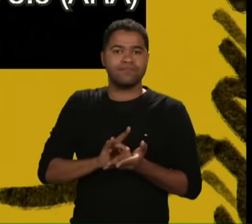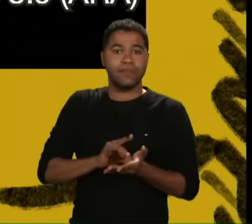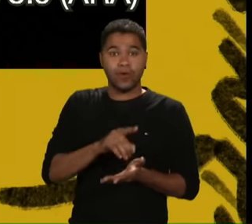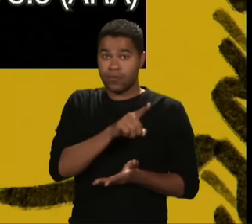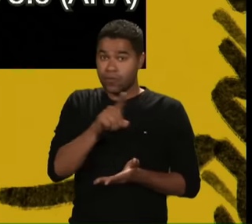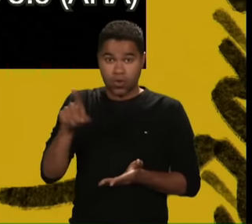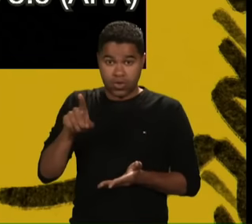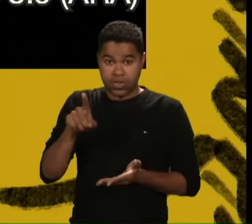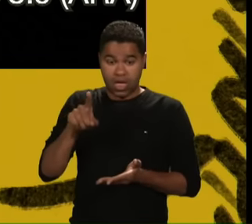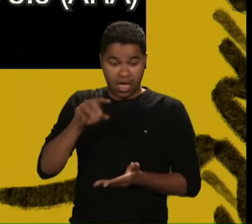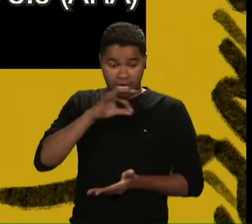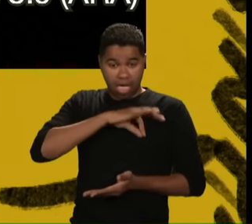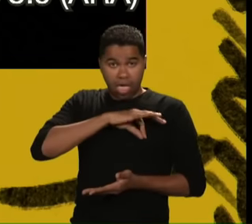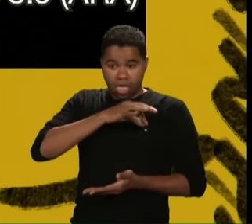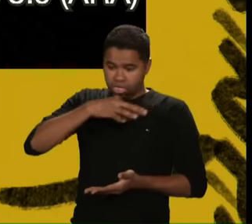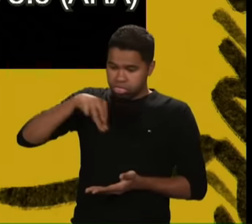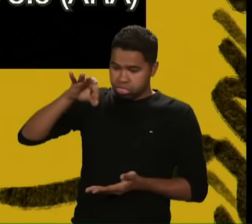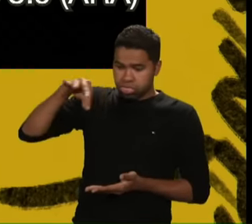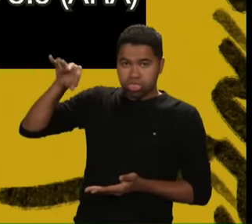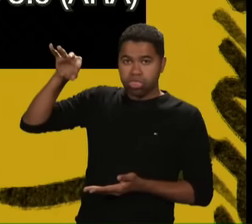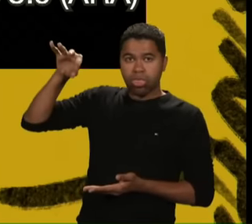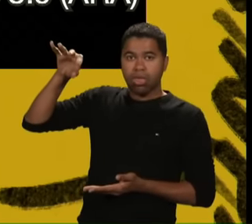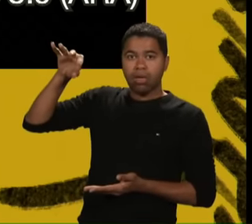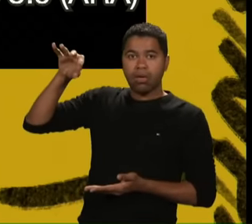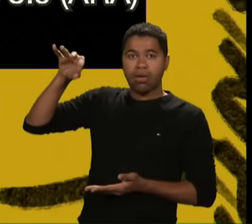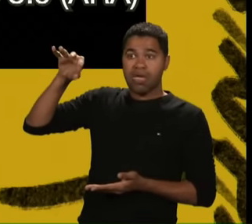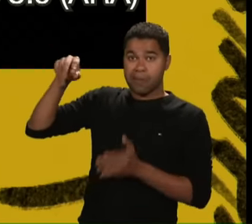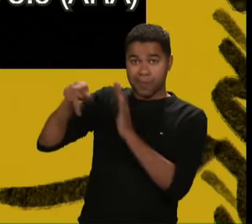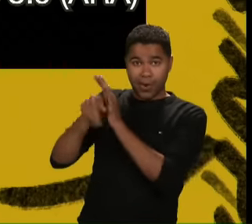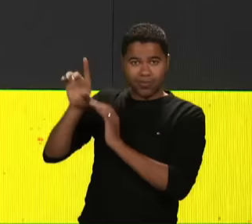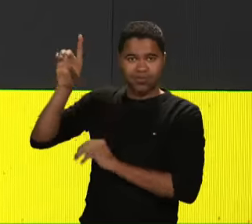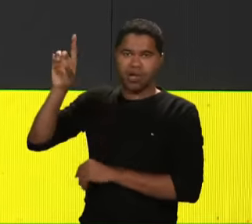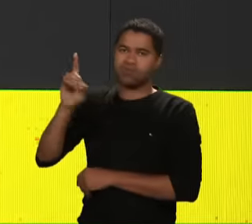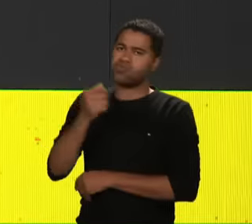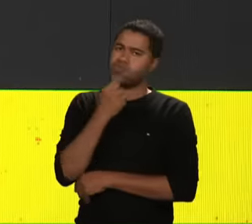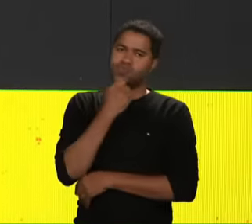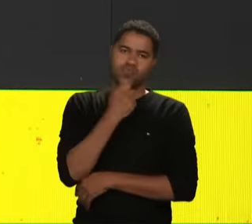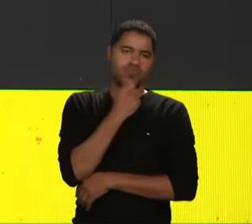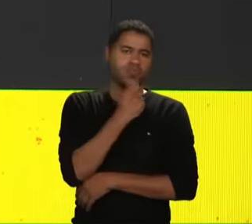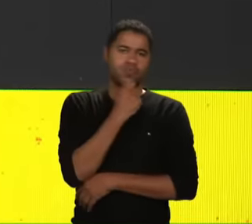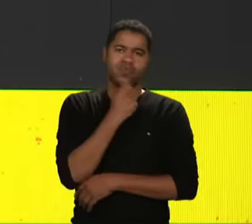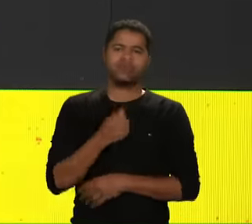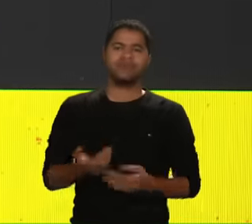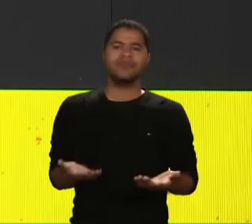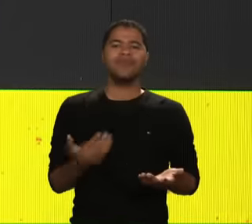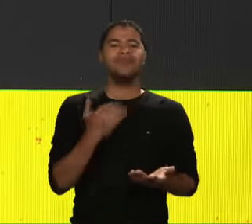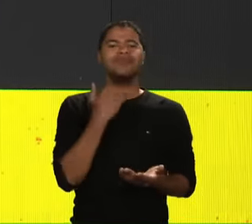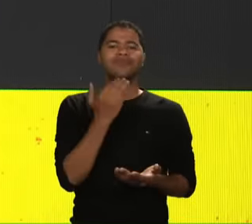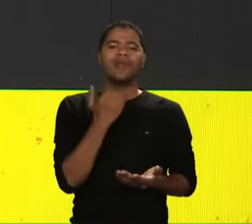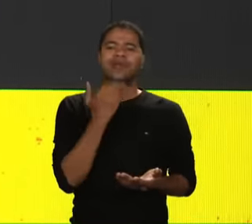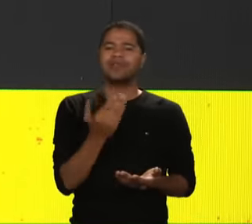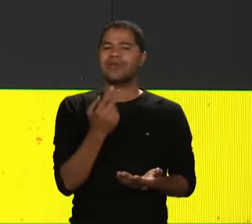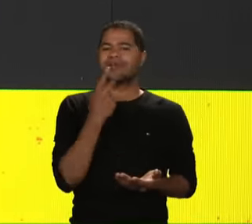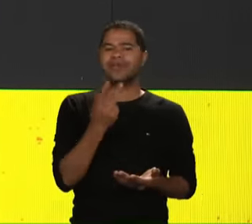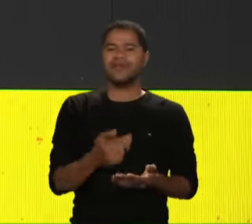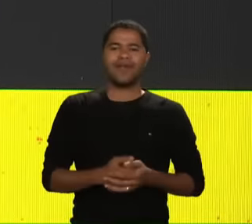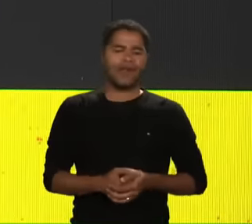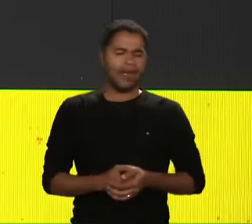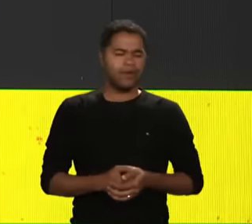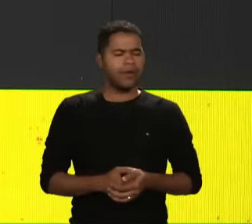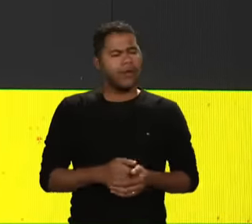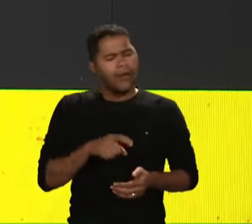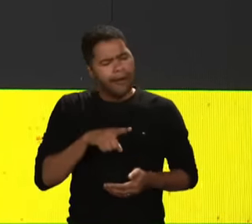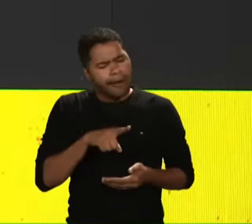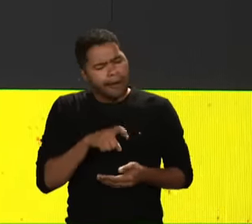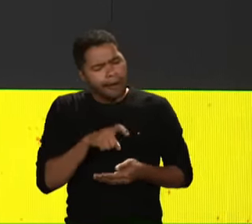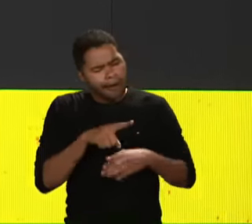tem o Espírito de Cristo, esse tal não é dele. Não adianta você ficar falando lá para a lagarta: